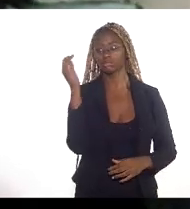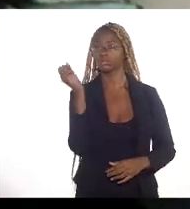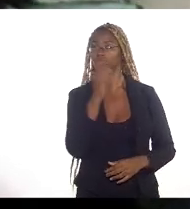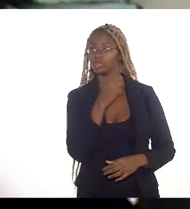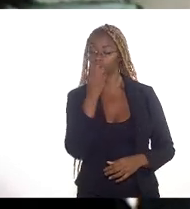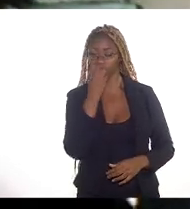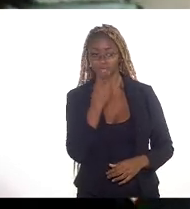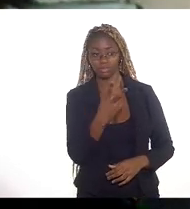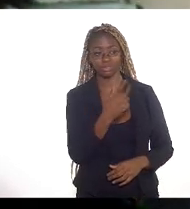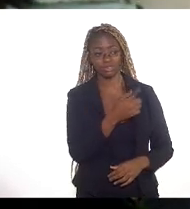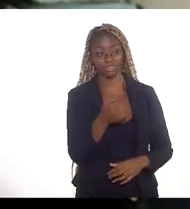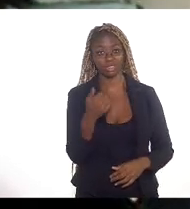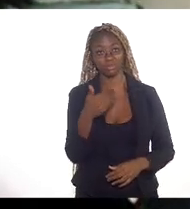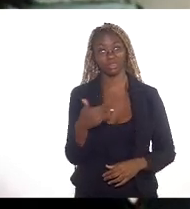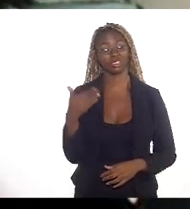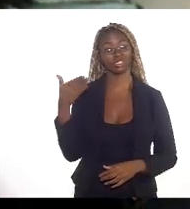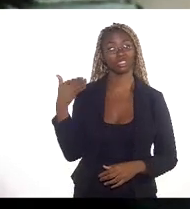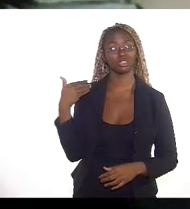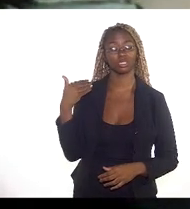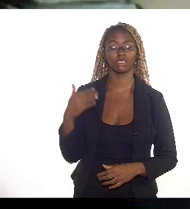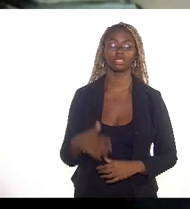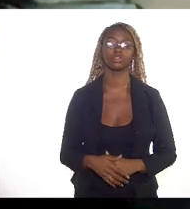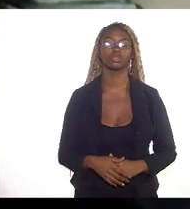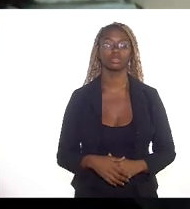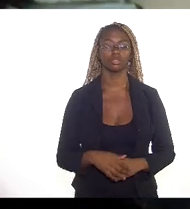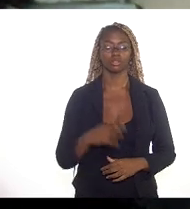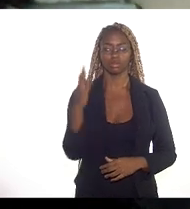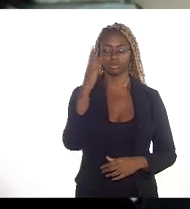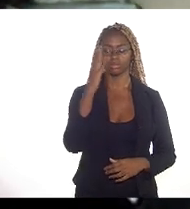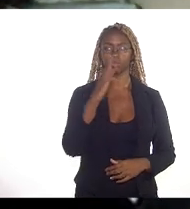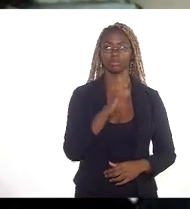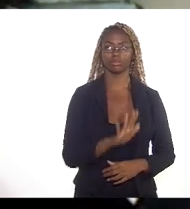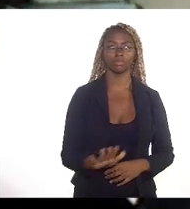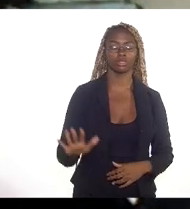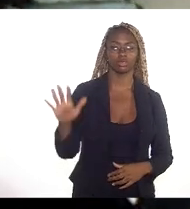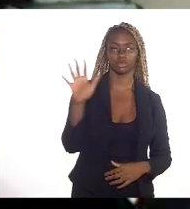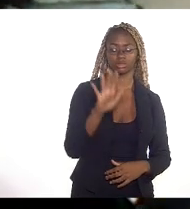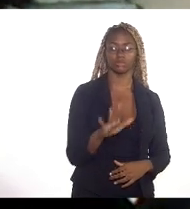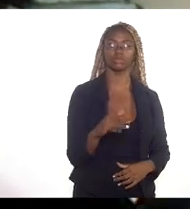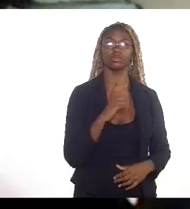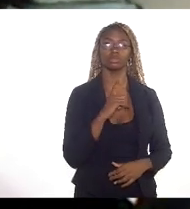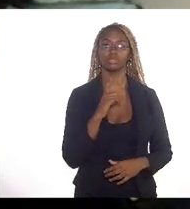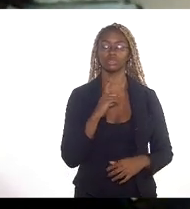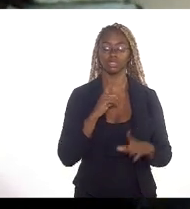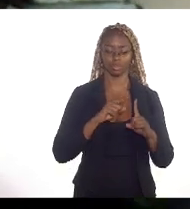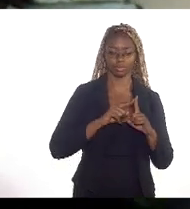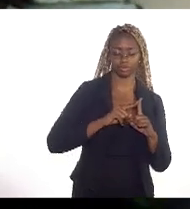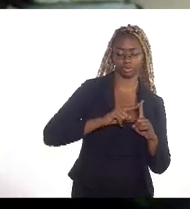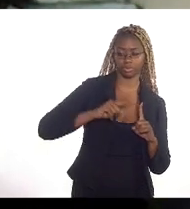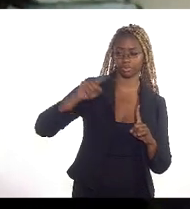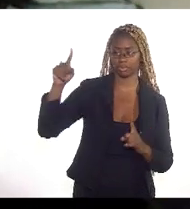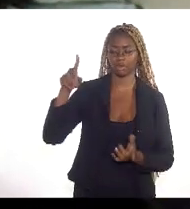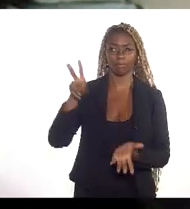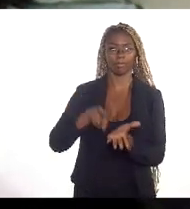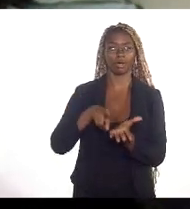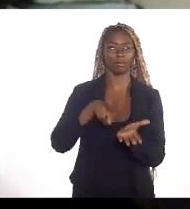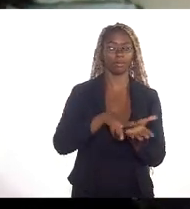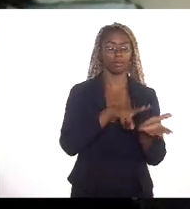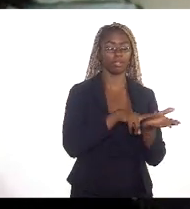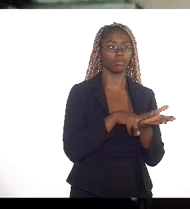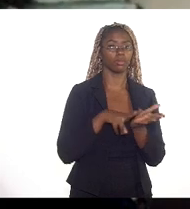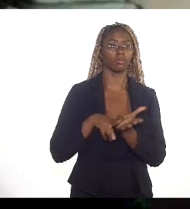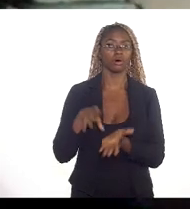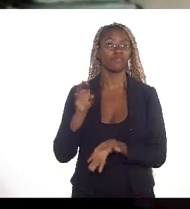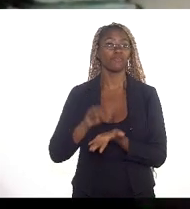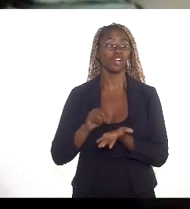há poucas semanas atrás, num cenário onde o Brasil inteiro teve um crescimento na ocupação de leitos,